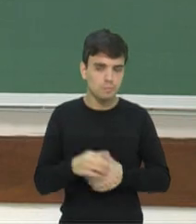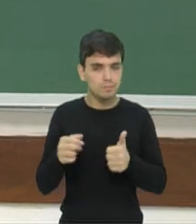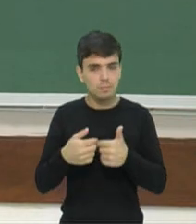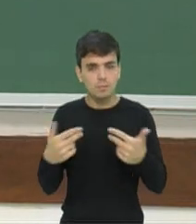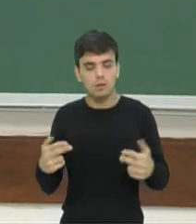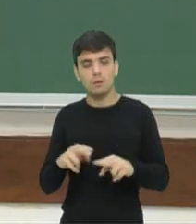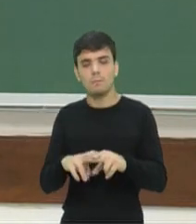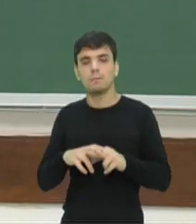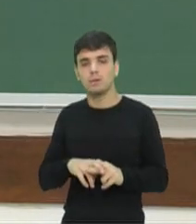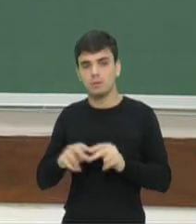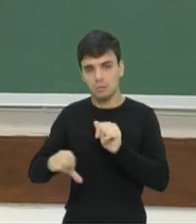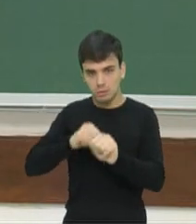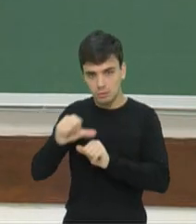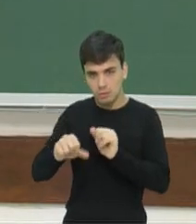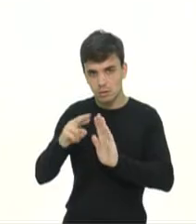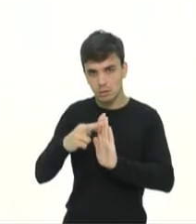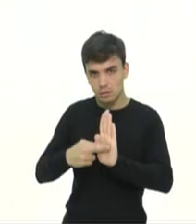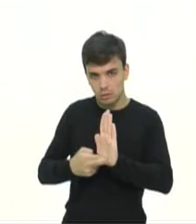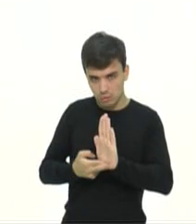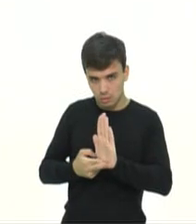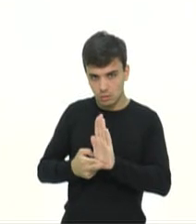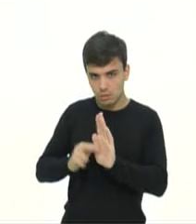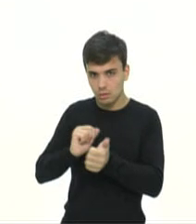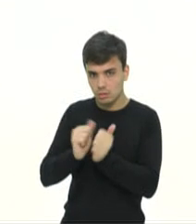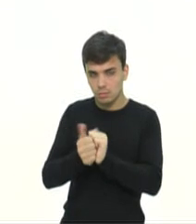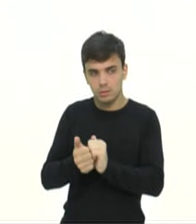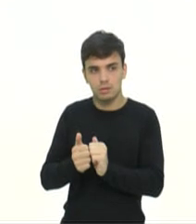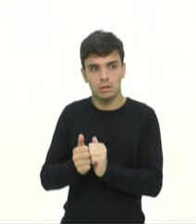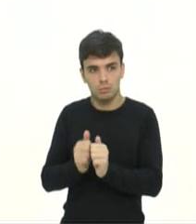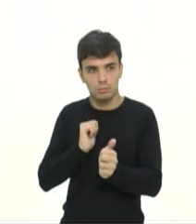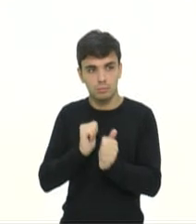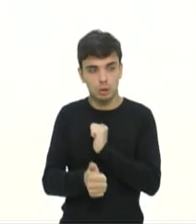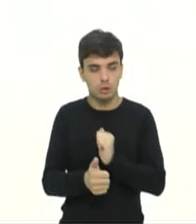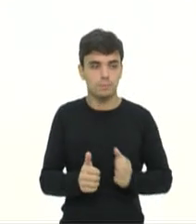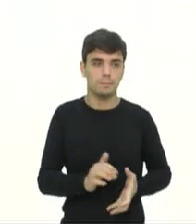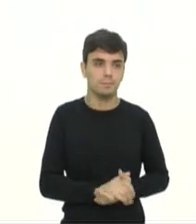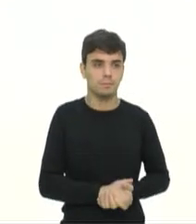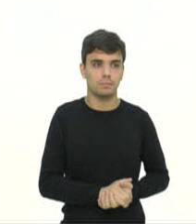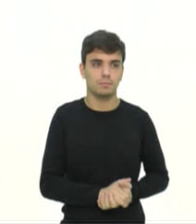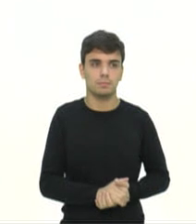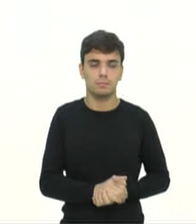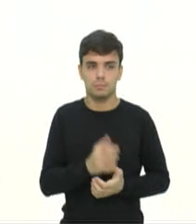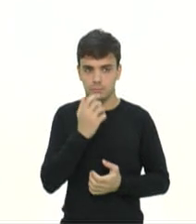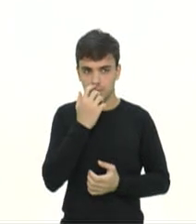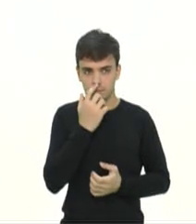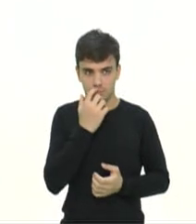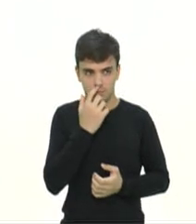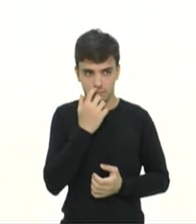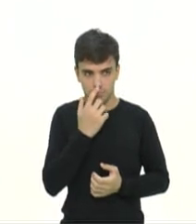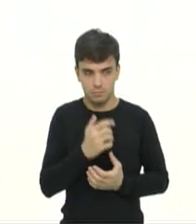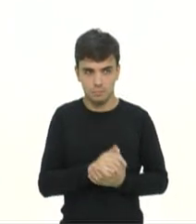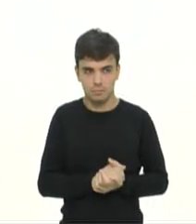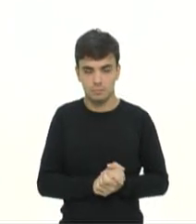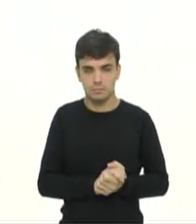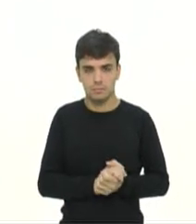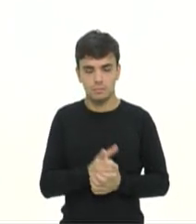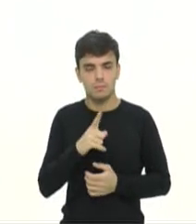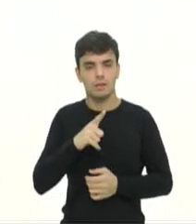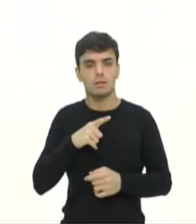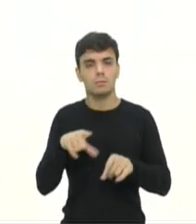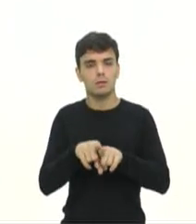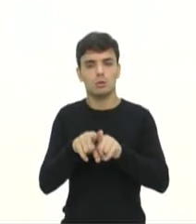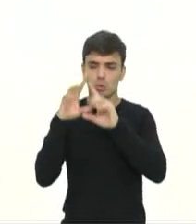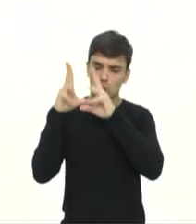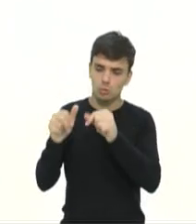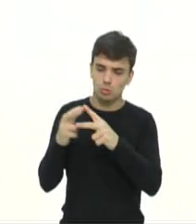tornasse esportivo. Então durante os torneios, todos os golpes de Karatê, né, embora fortemente focalizados, devem